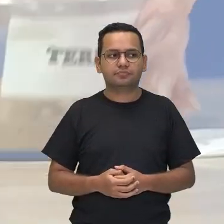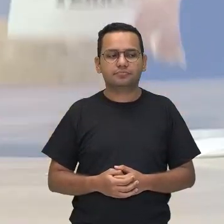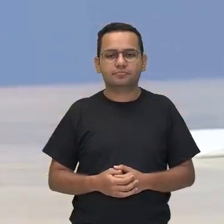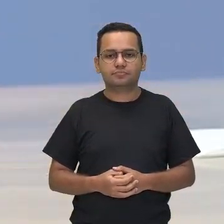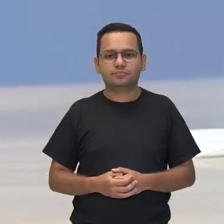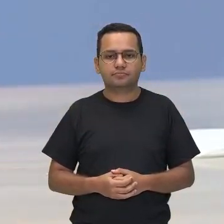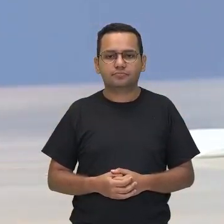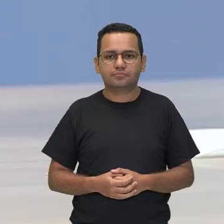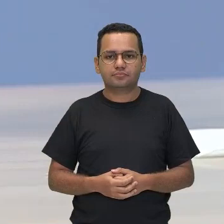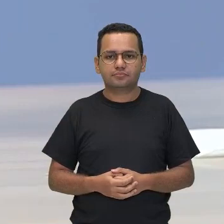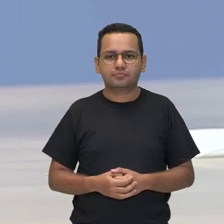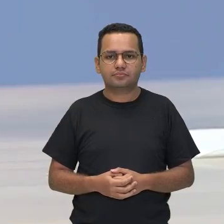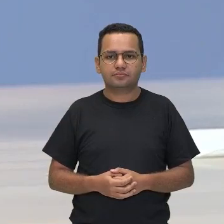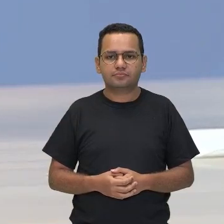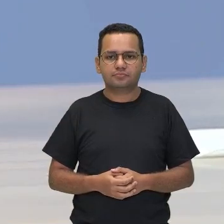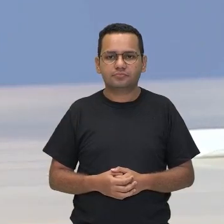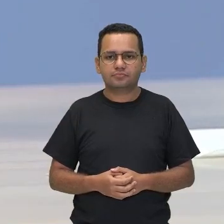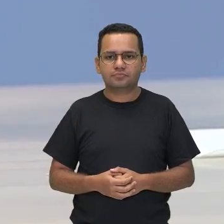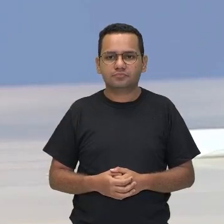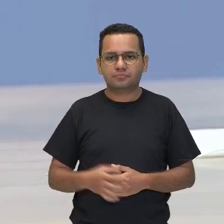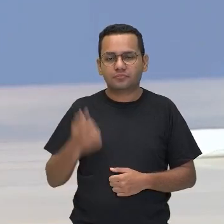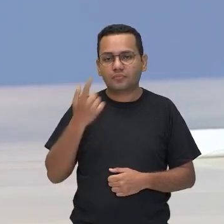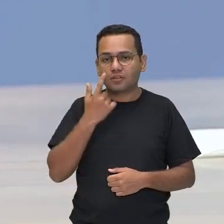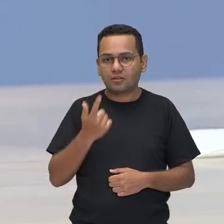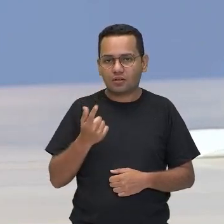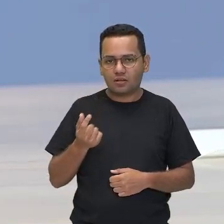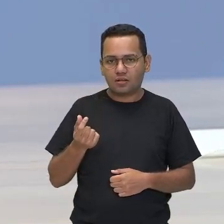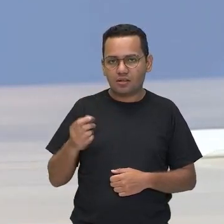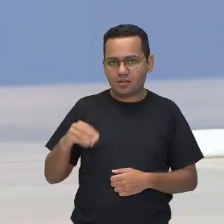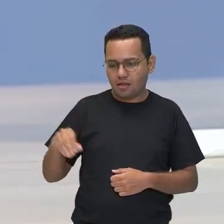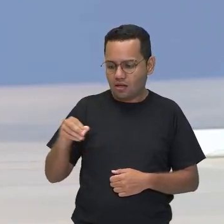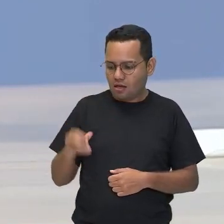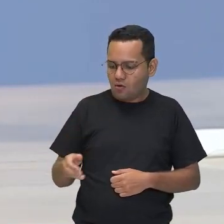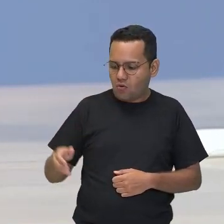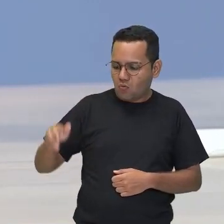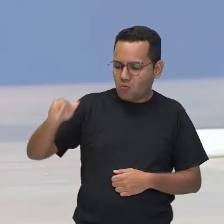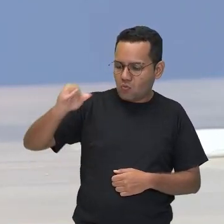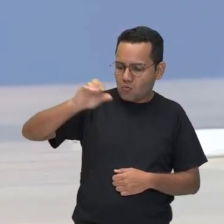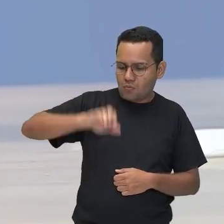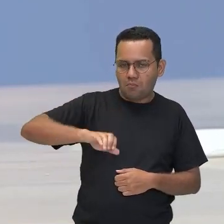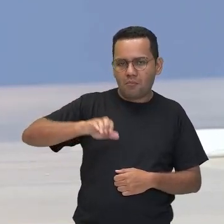A gente vai adicionar terra, né, ao nosso copo,